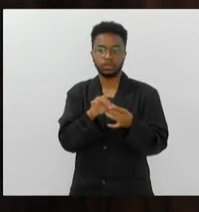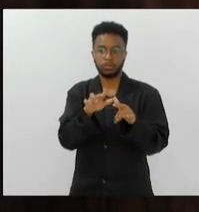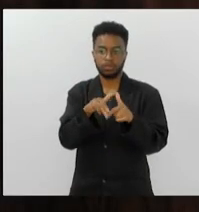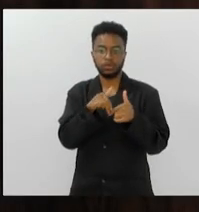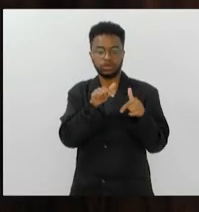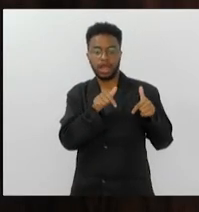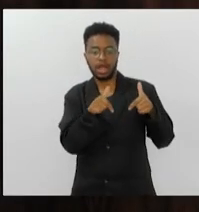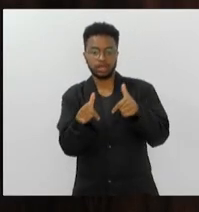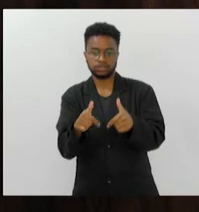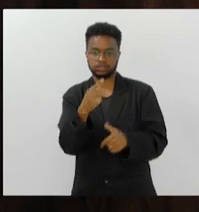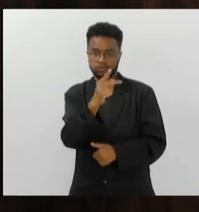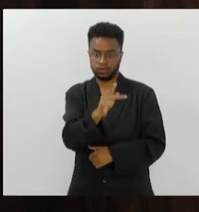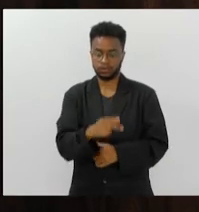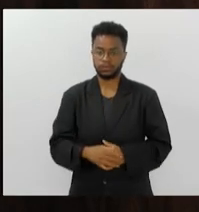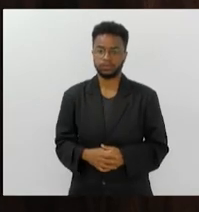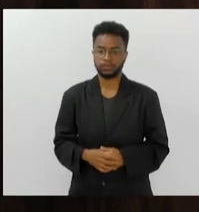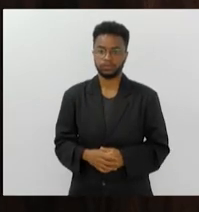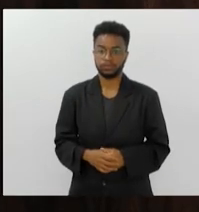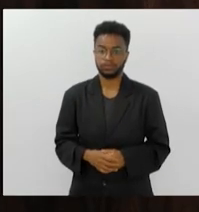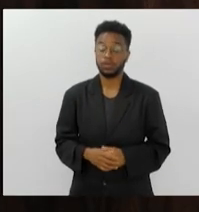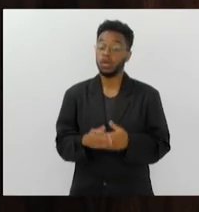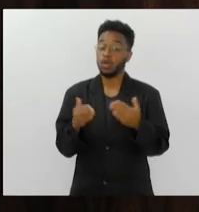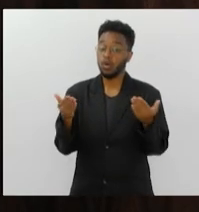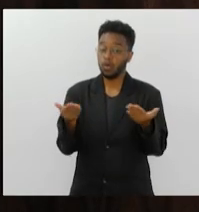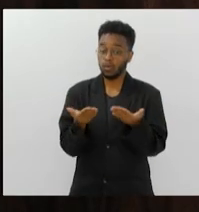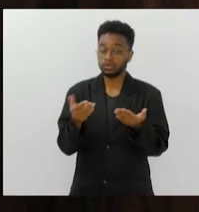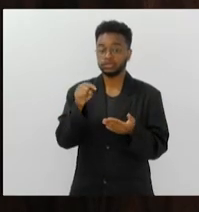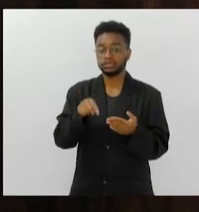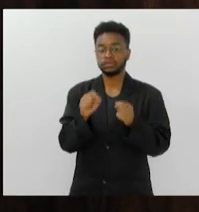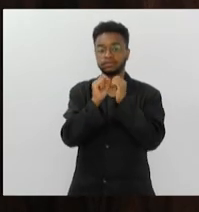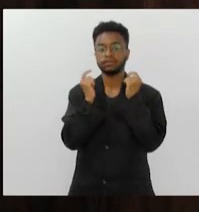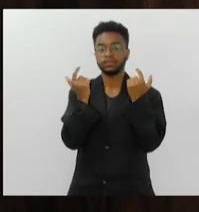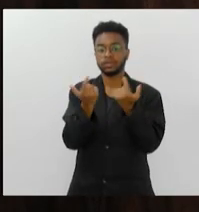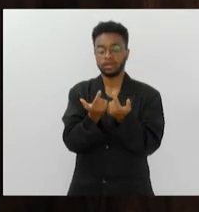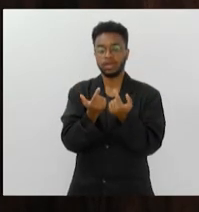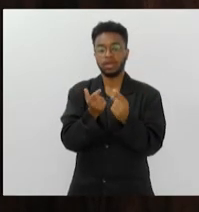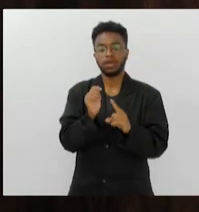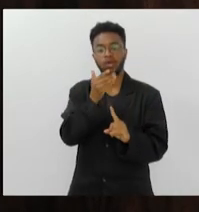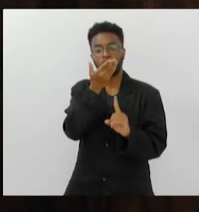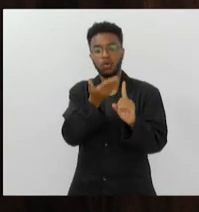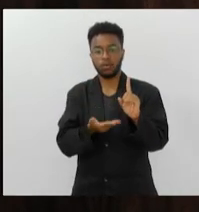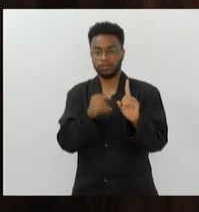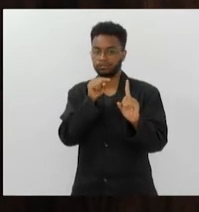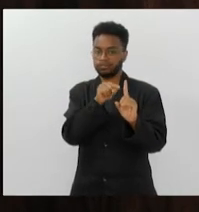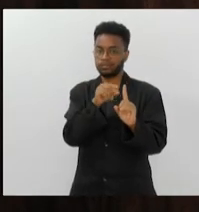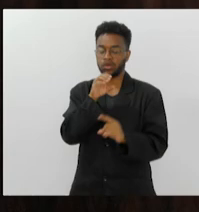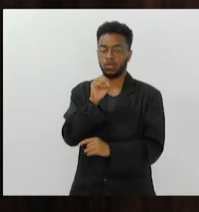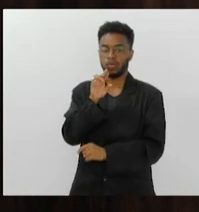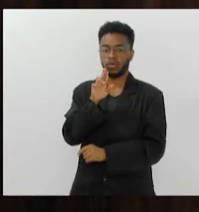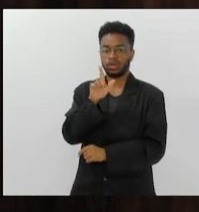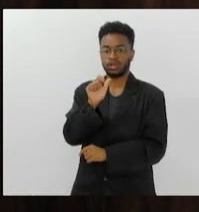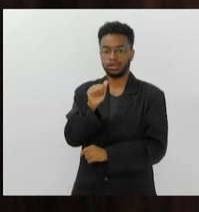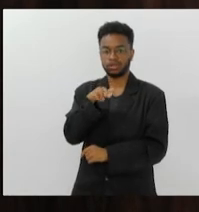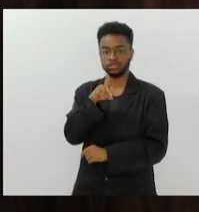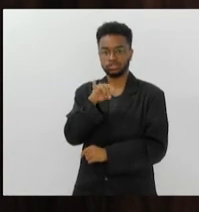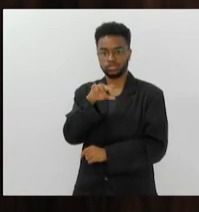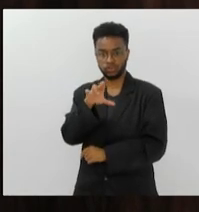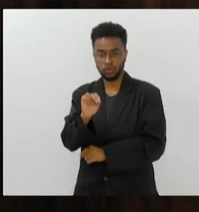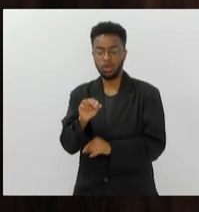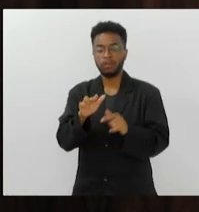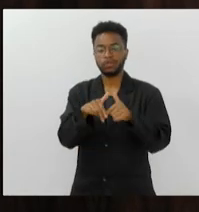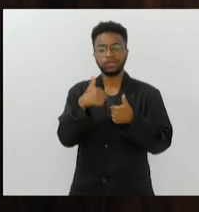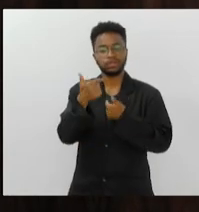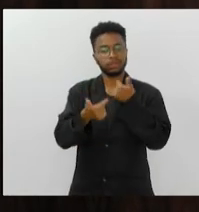ação. Hoje, essa casa oferece uma justa honraria ao senhor Orlandino dos Santos por esse